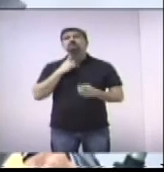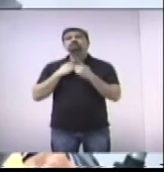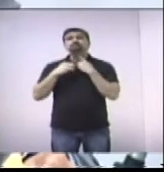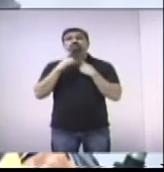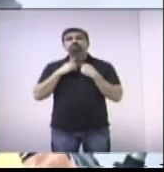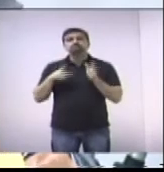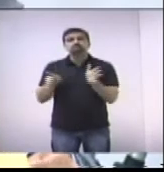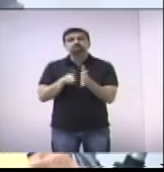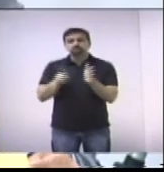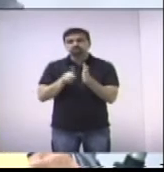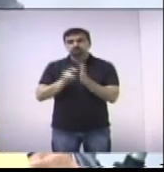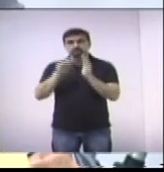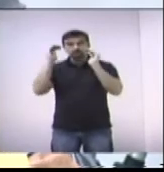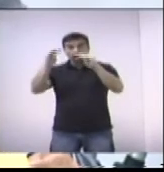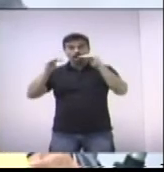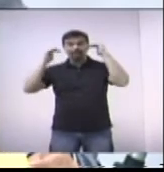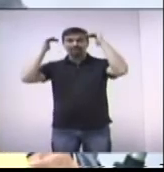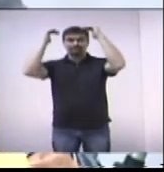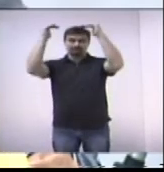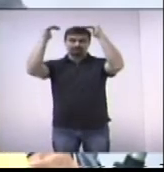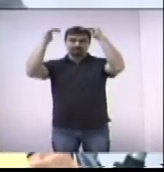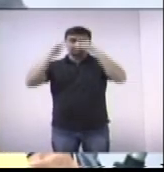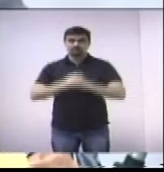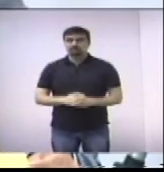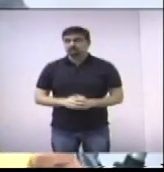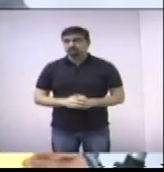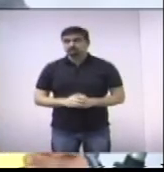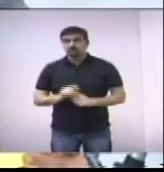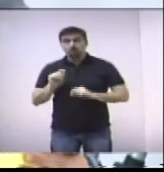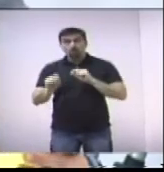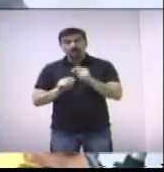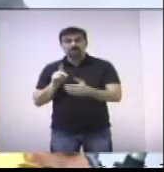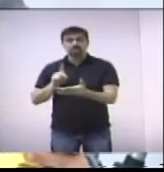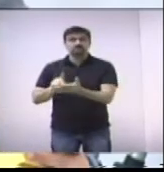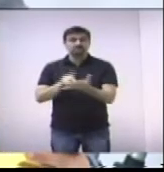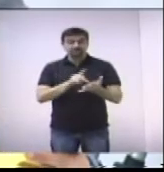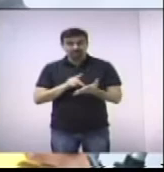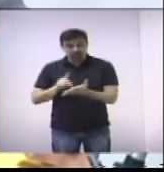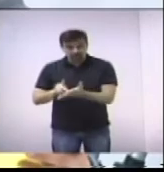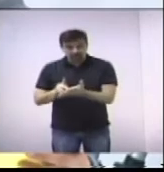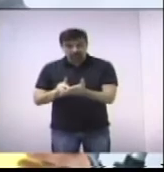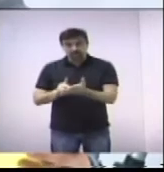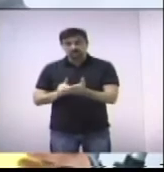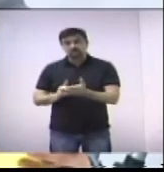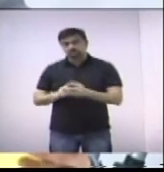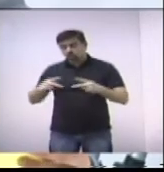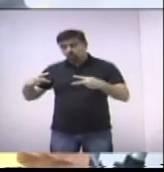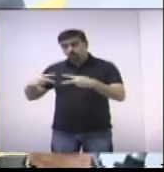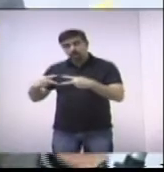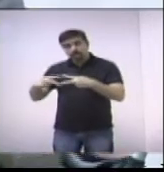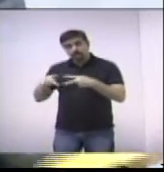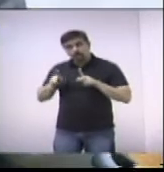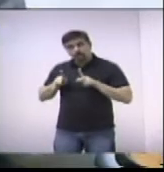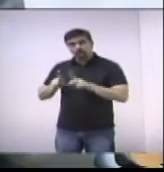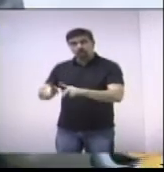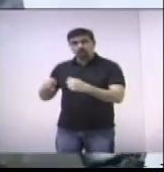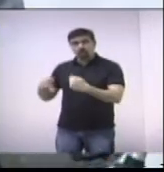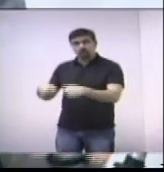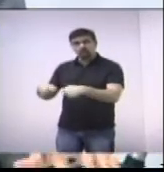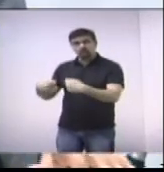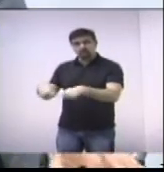se sobreporem ao que verdadeiramente a cidade